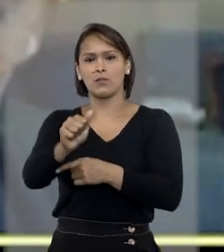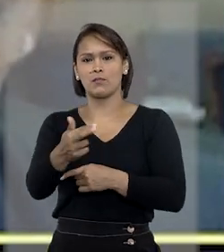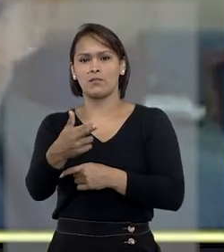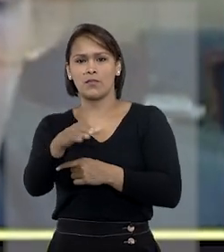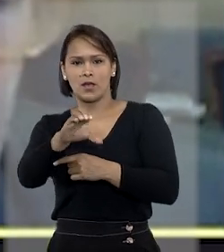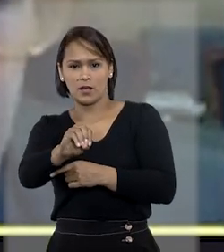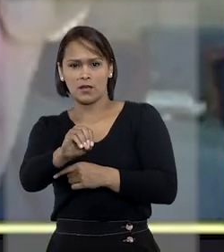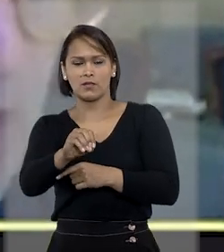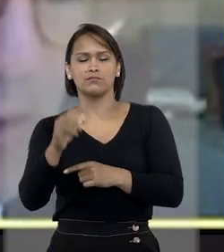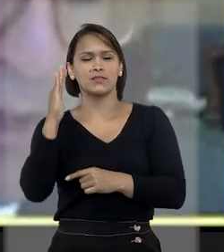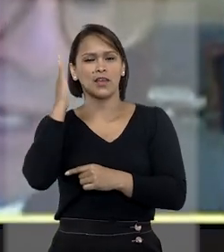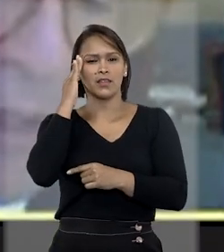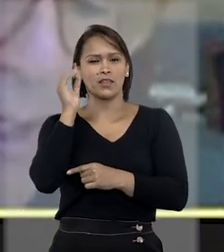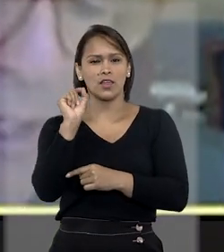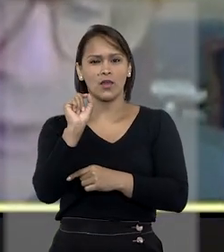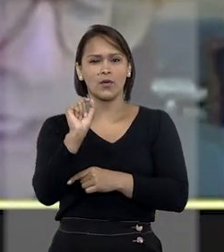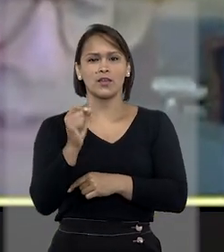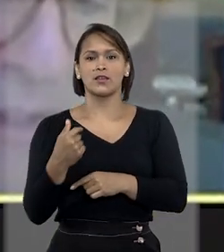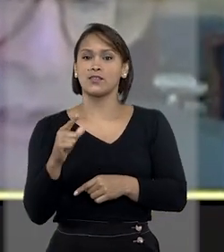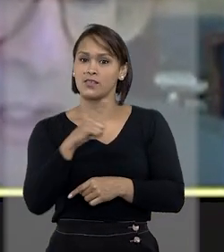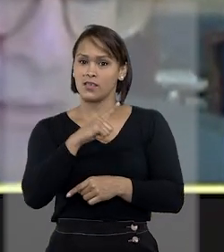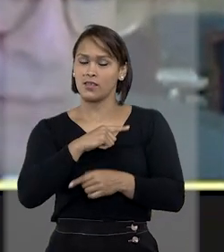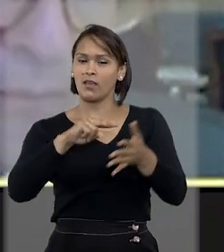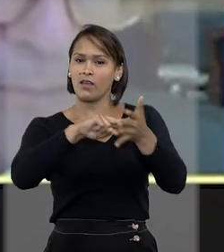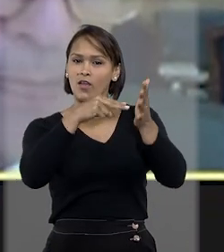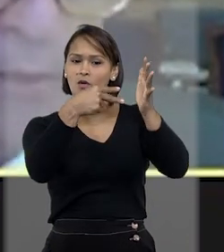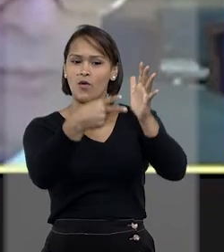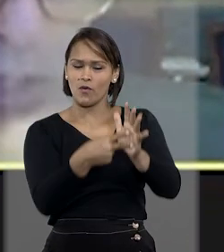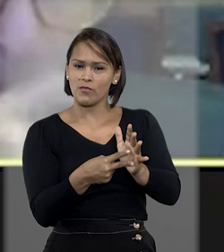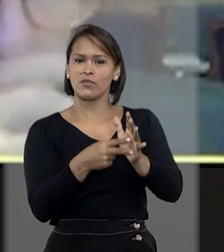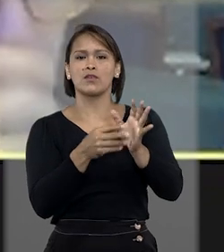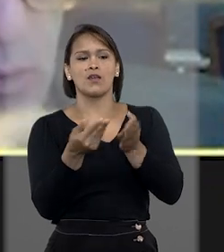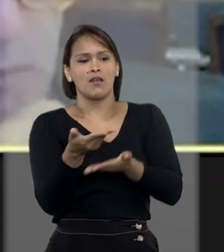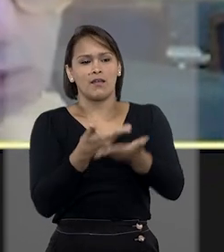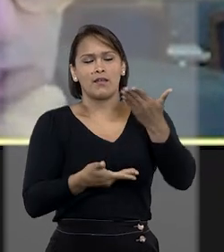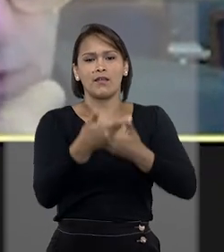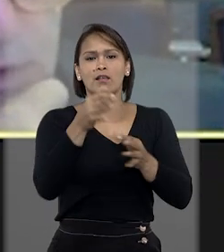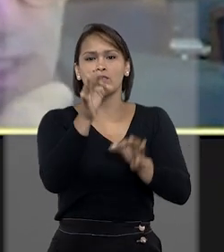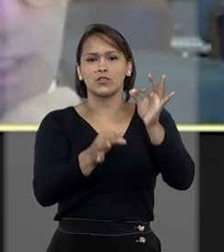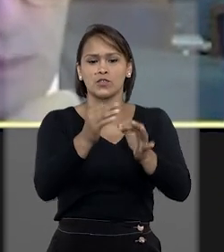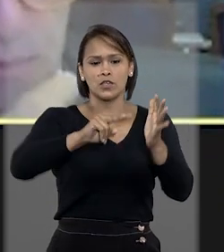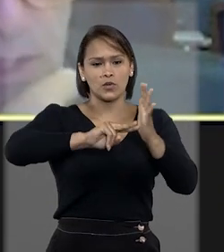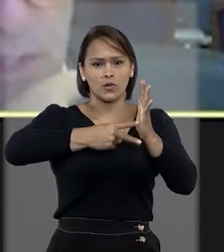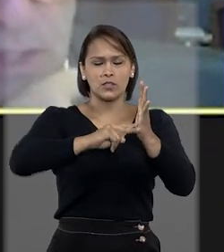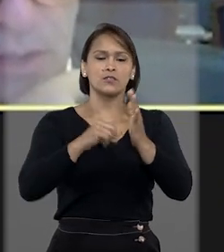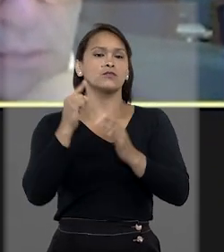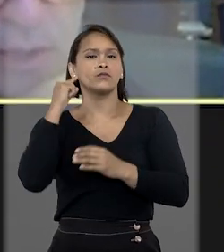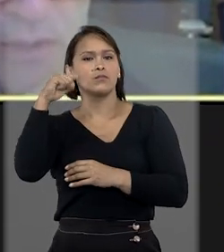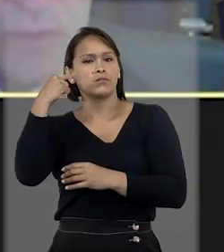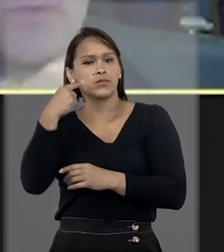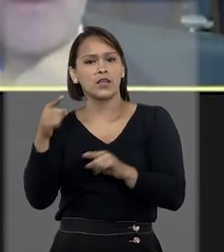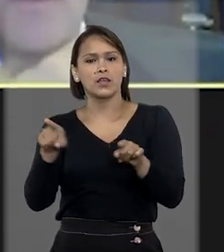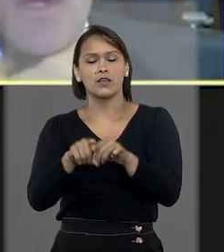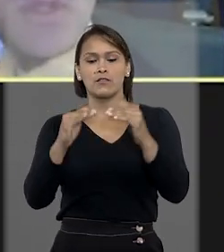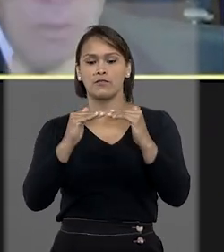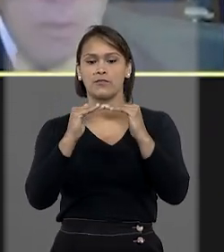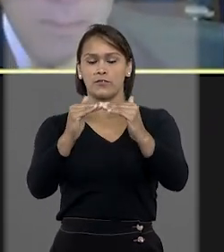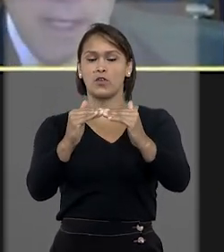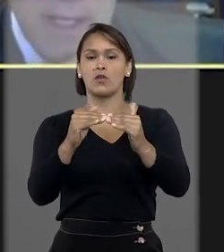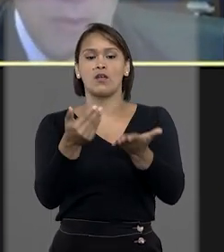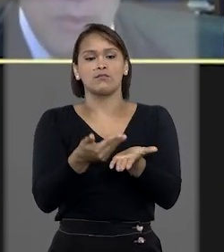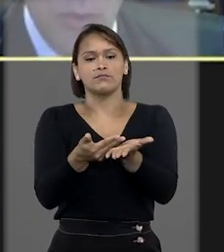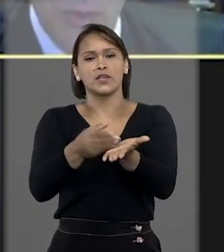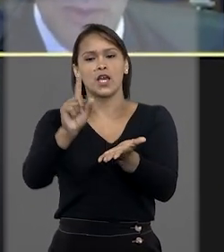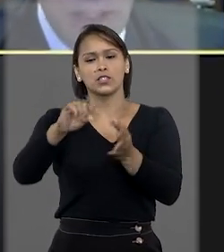marco Aurélio bellizze já vendeu o que estando configurada a relação jurídica entre o sindicato e o advogado que foi